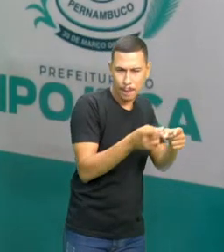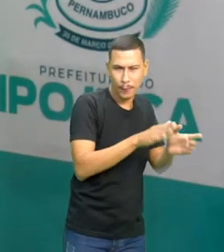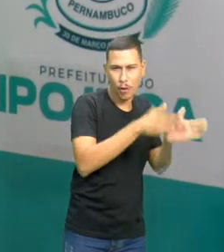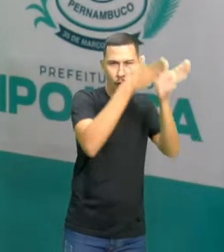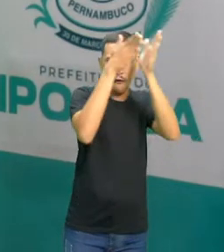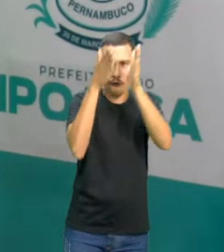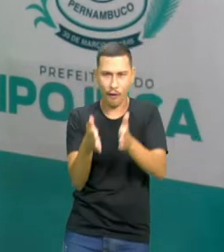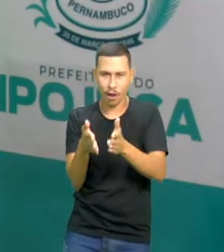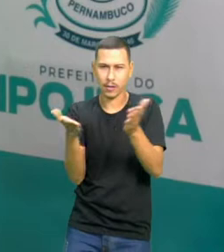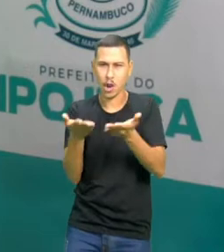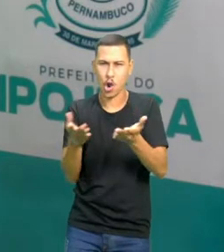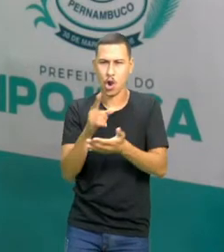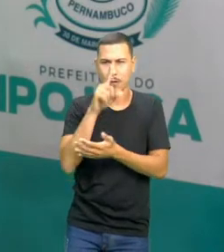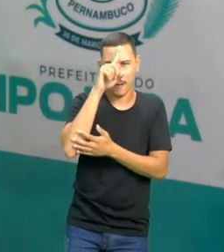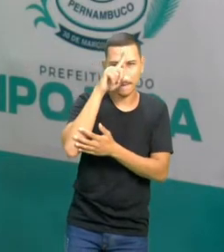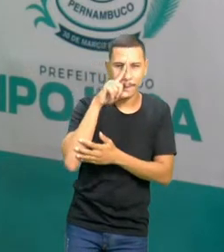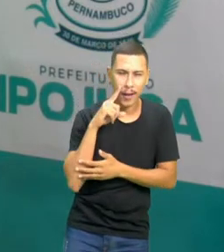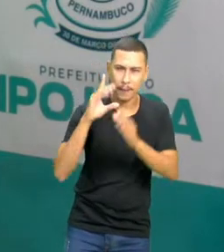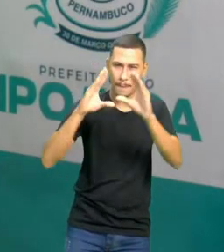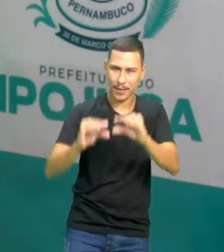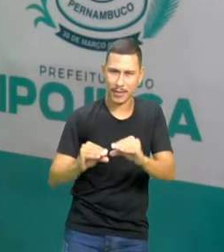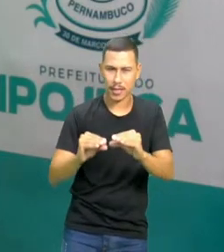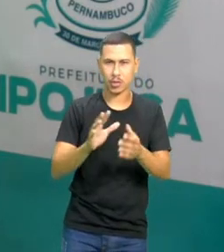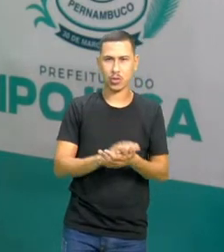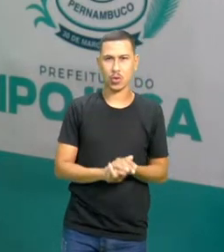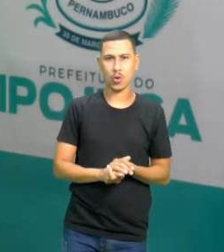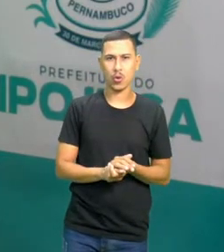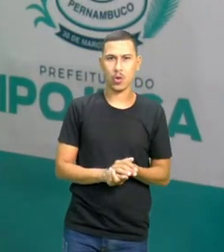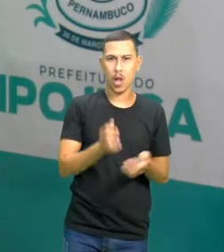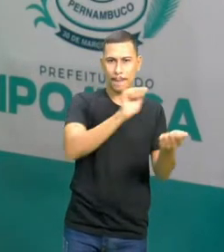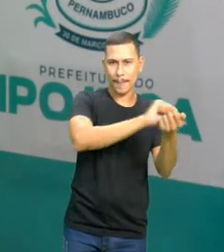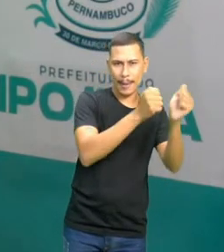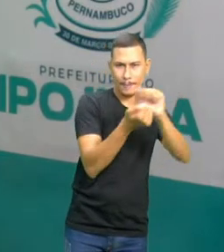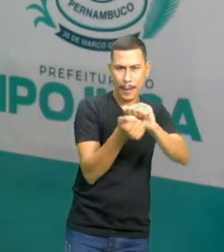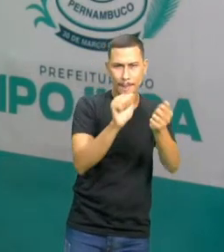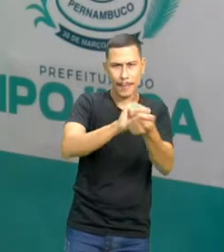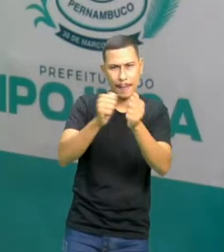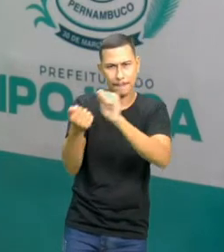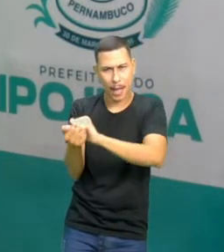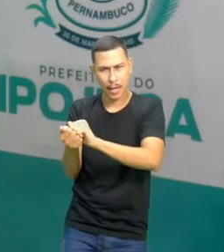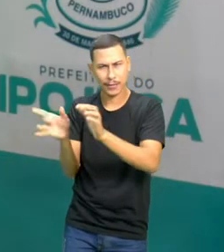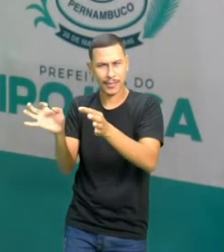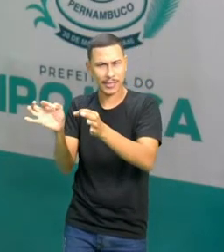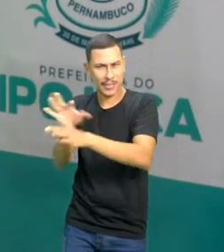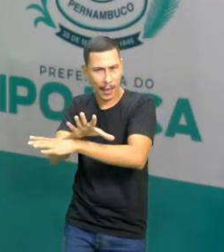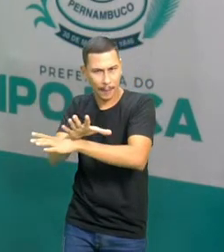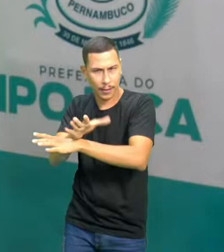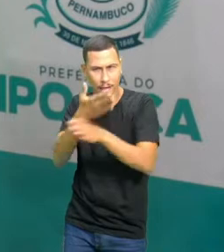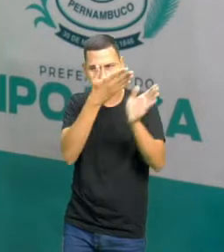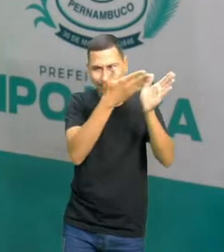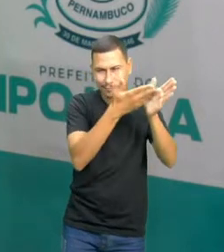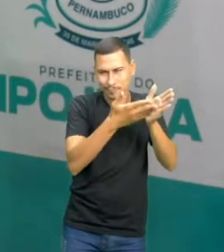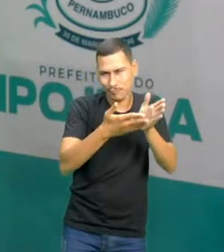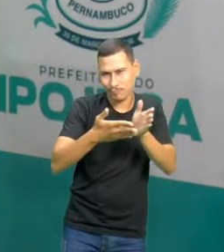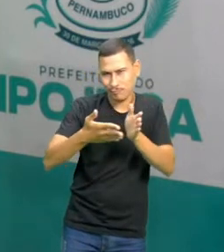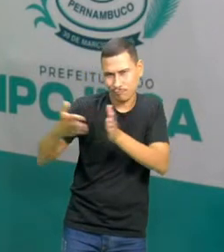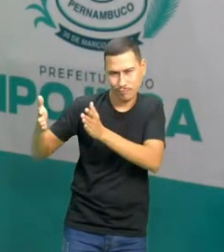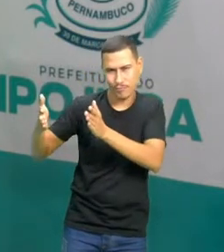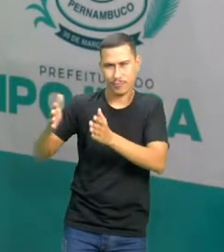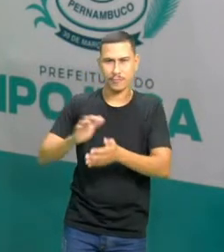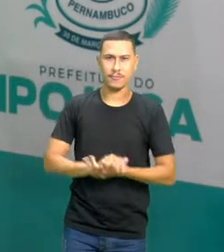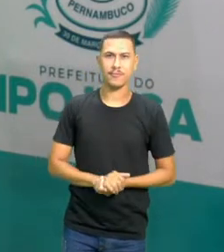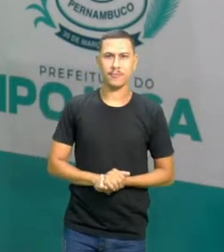verde grande, um amarelo pequeno, um verde grande, um amarelo pequeno. Fechando assim a sequência